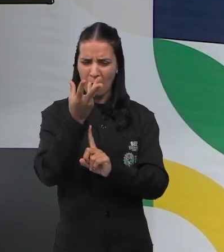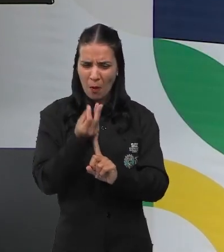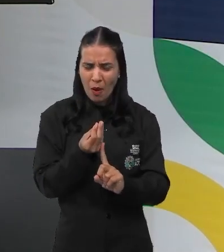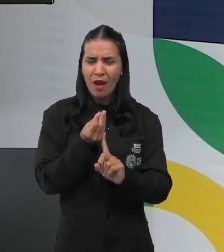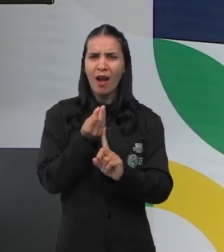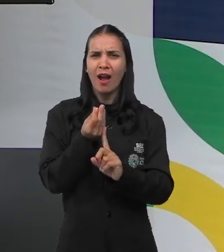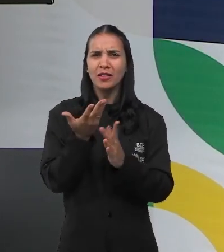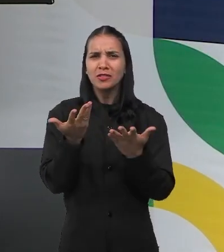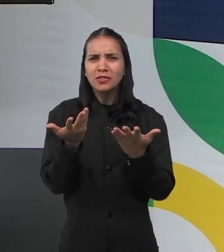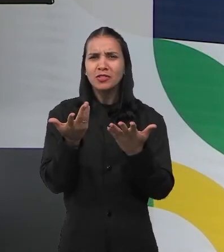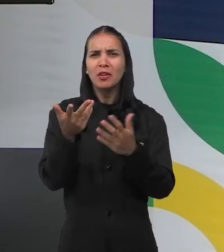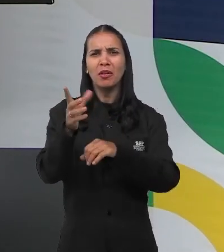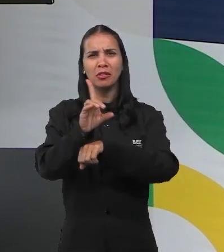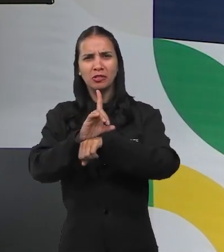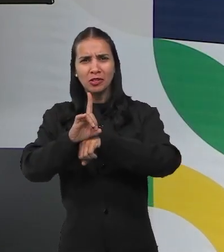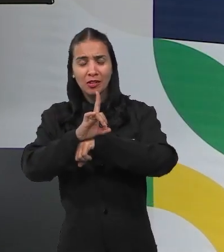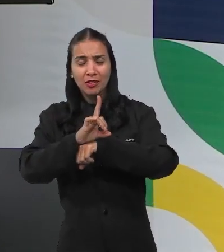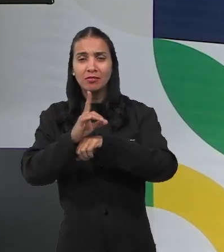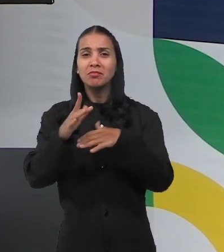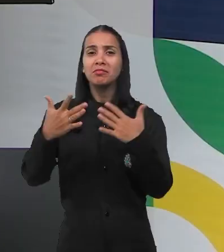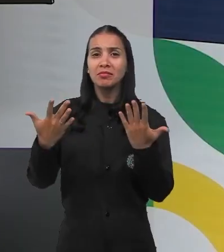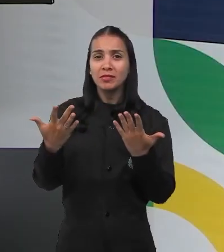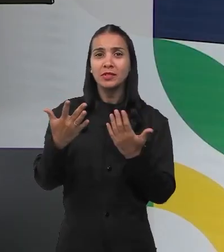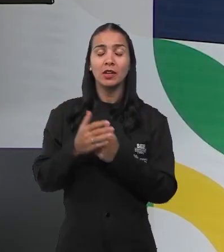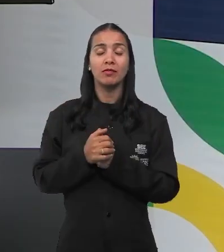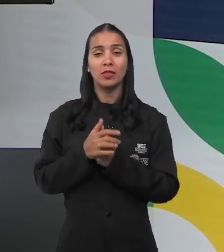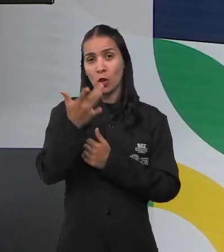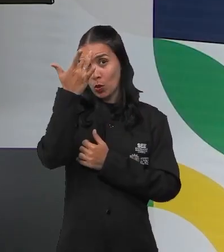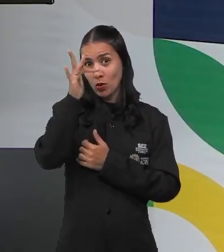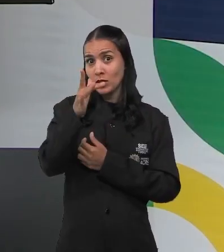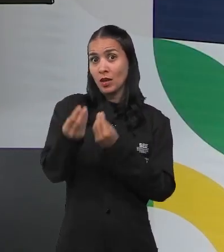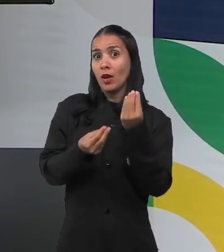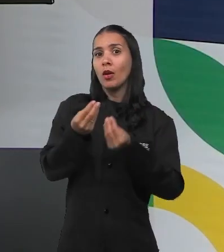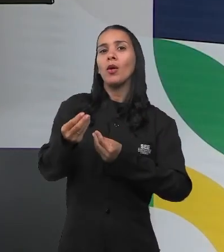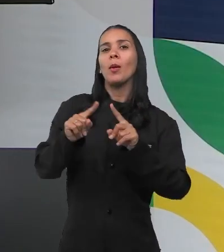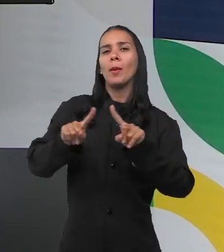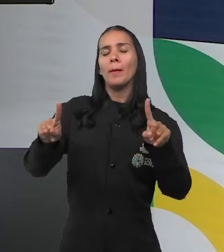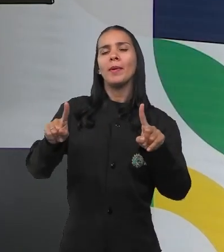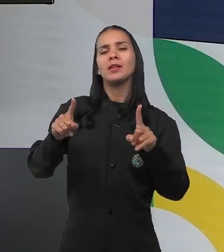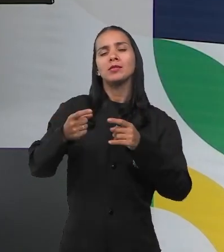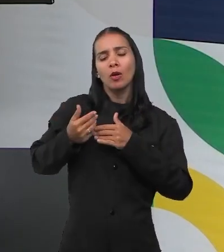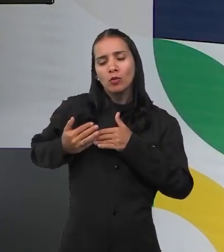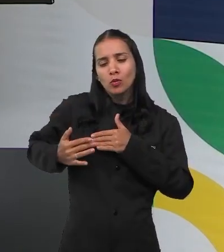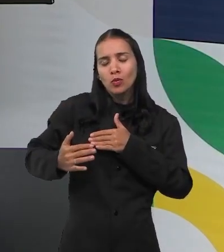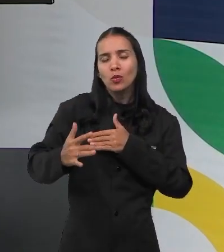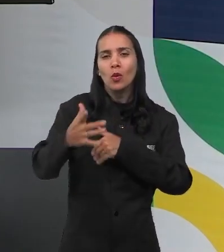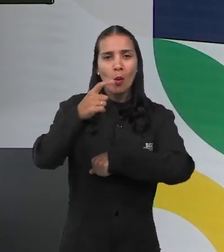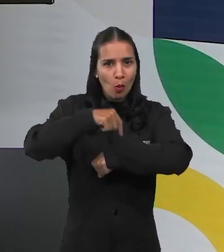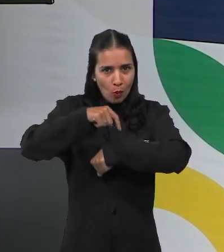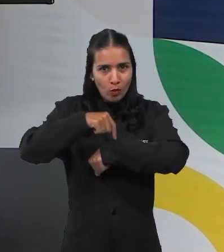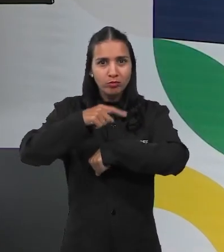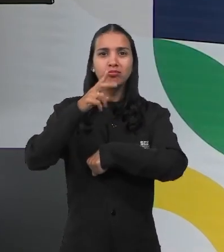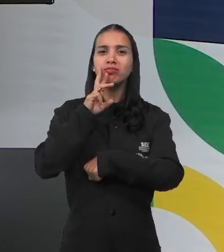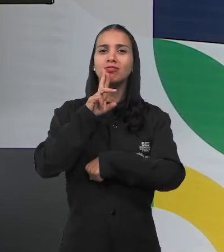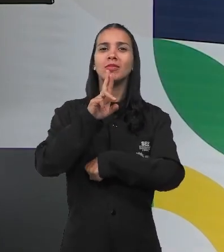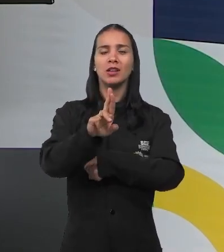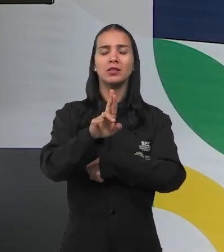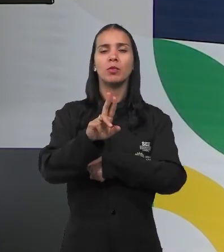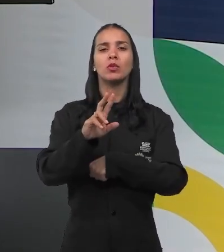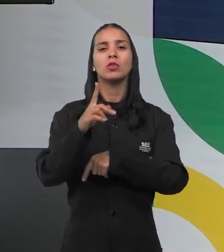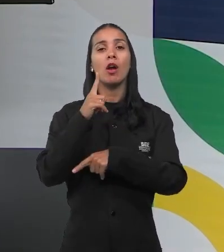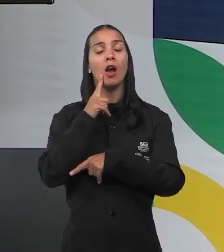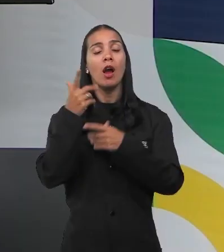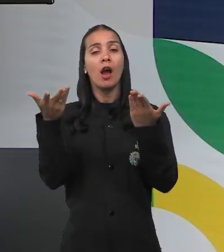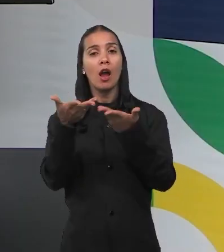presencial? Eu nem sei te responder isso, mas só o tempo dirá. Vamos analisar aqui como que houve essa